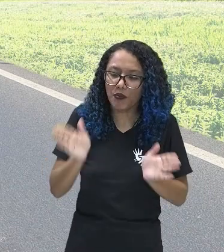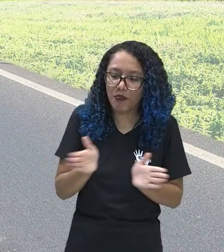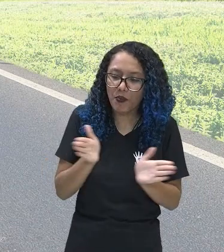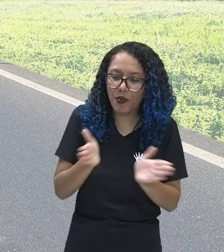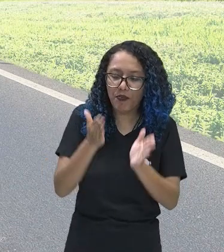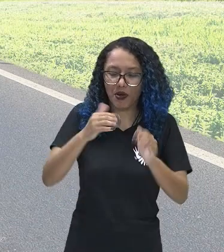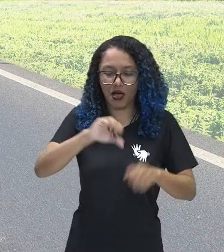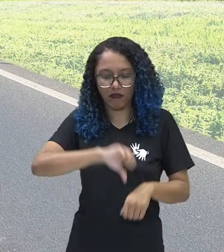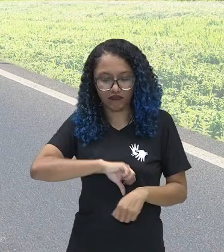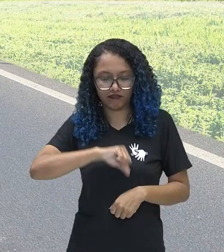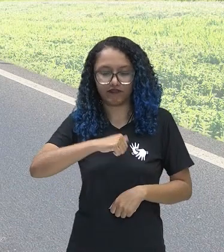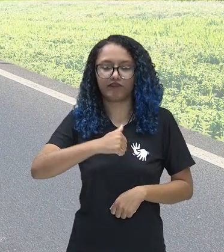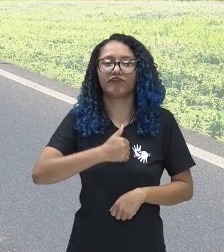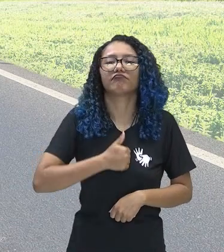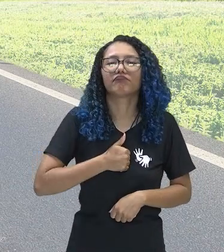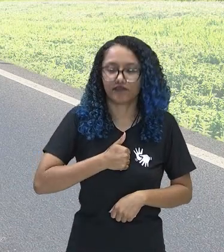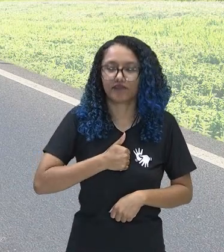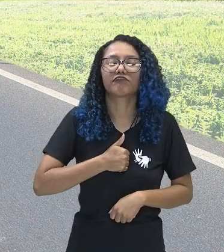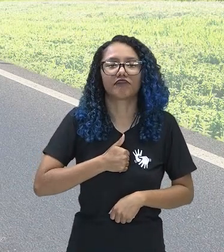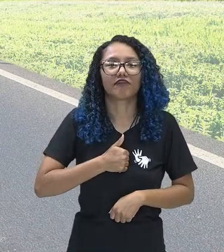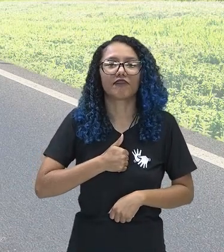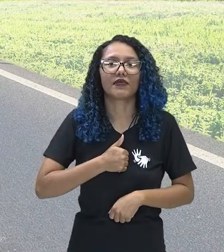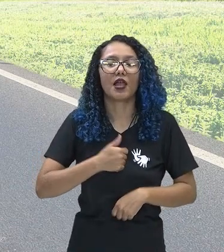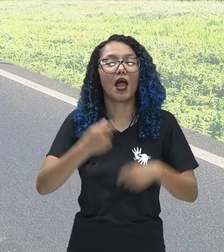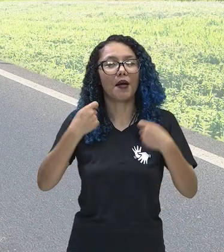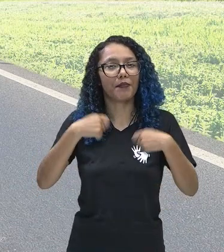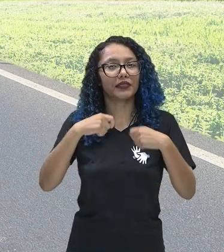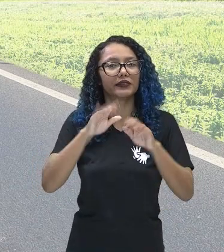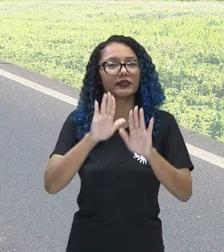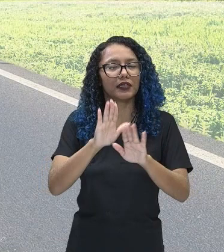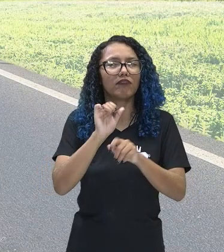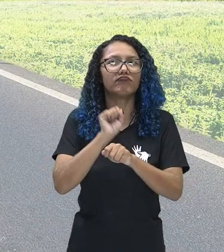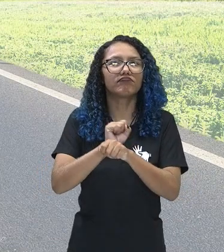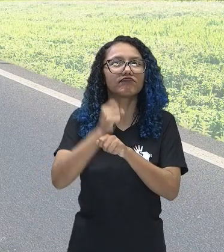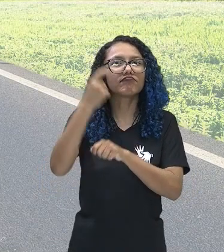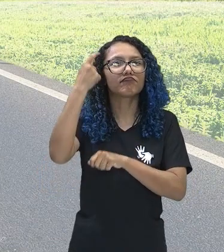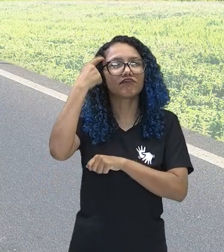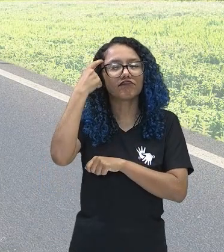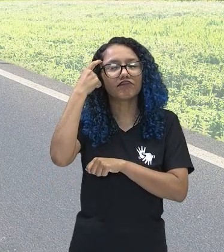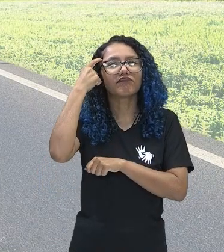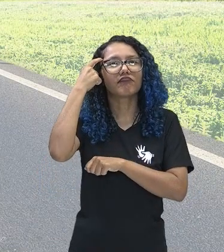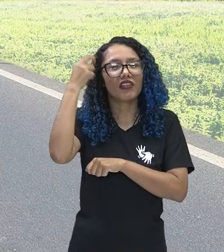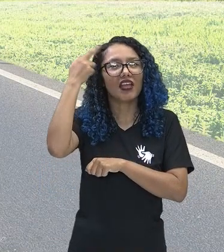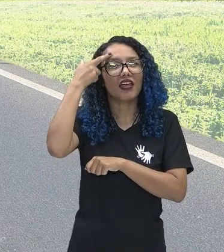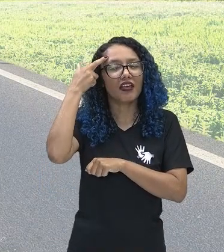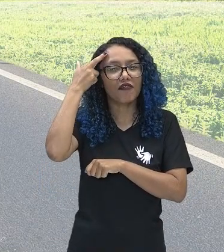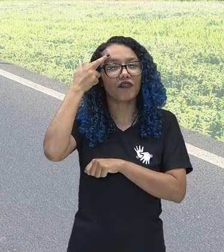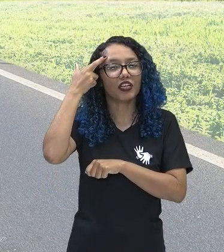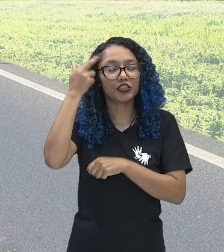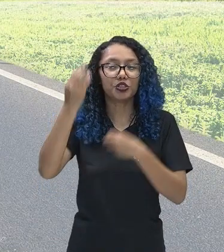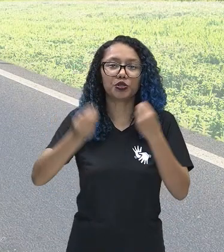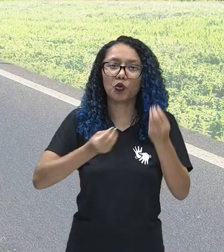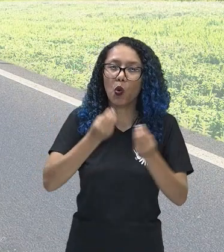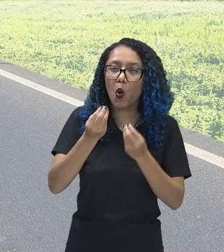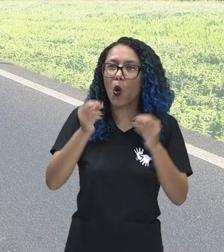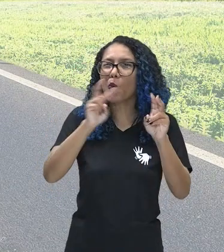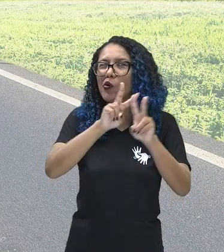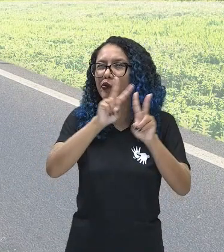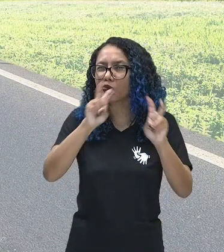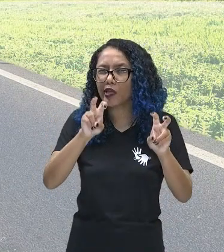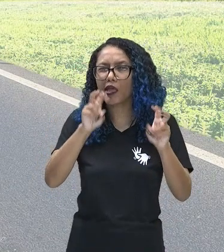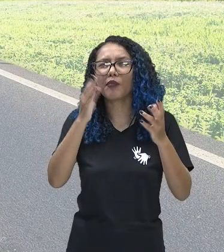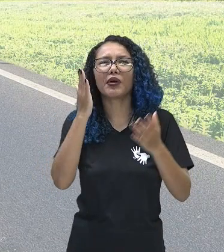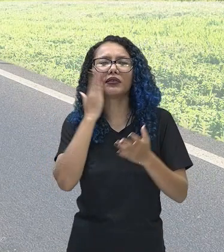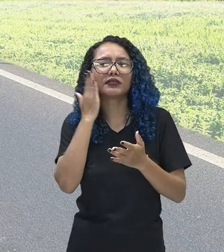a autoestima, é necessário, né, a gente parar para pensar um pouco sobre esse assunto, identificar,